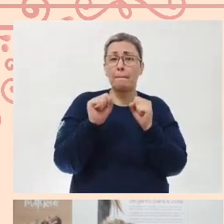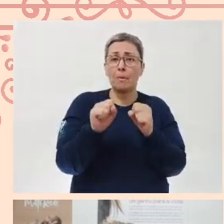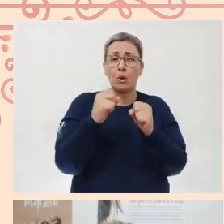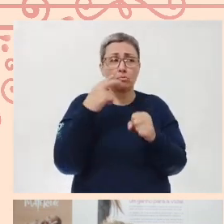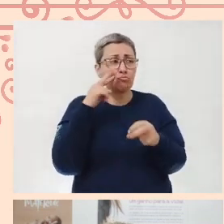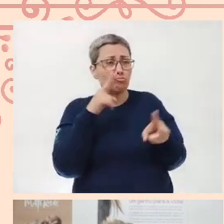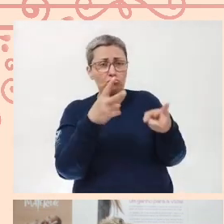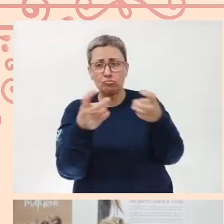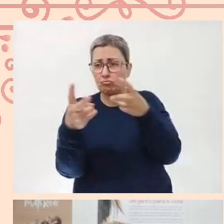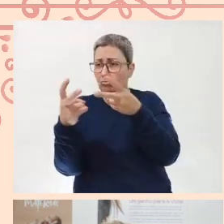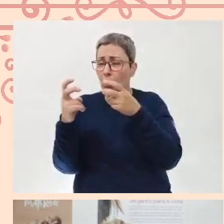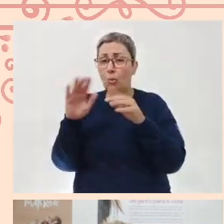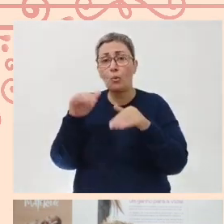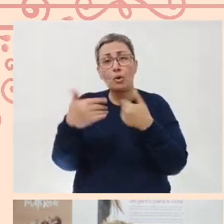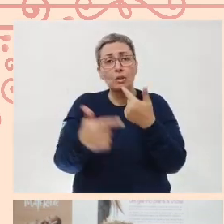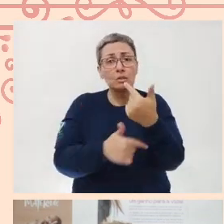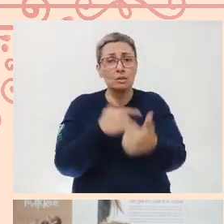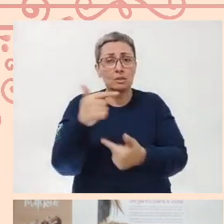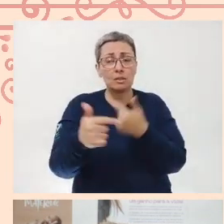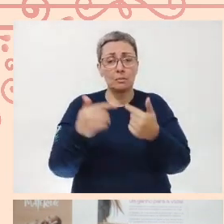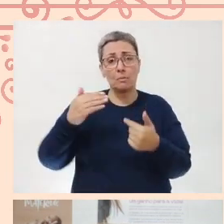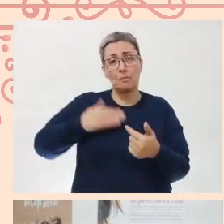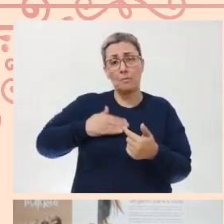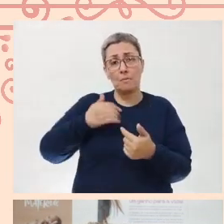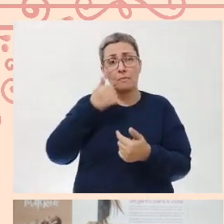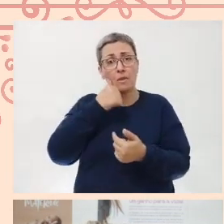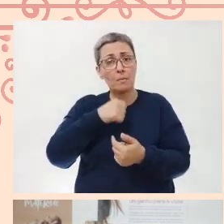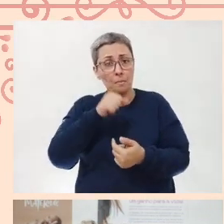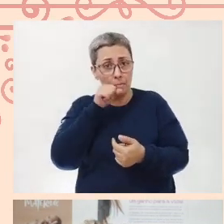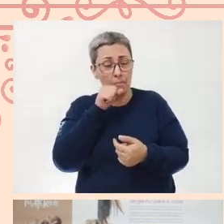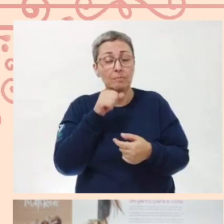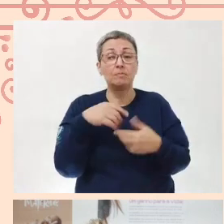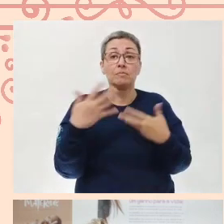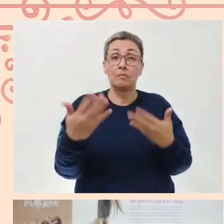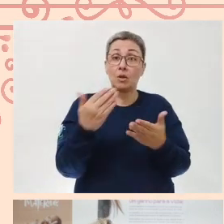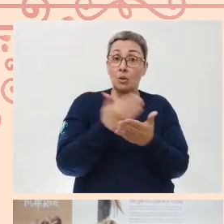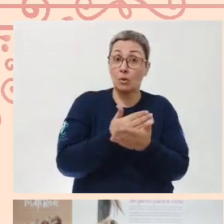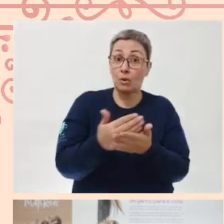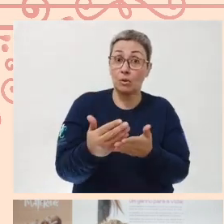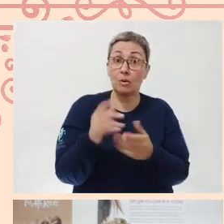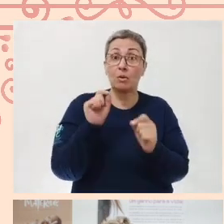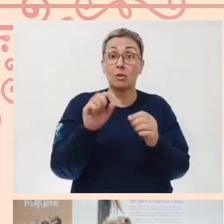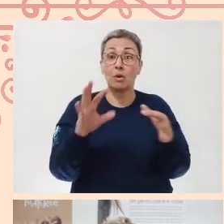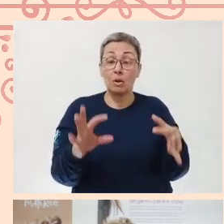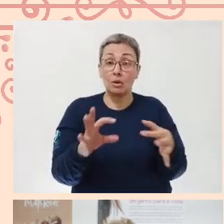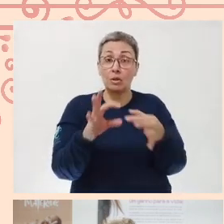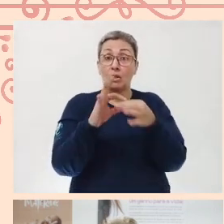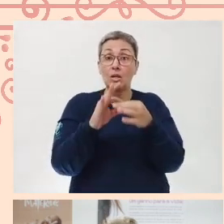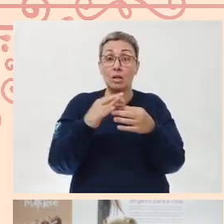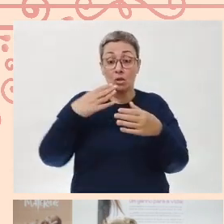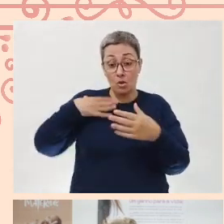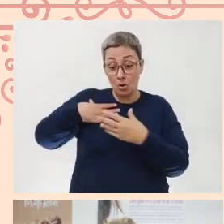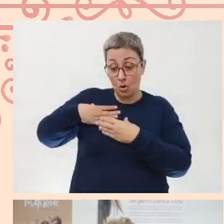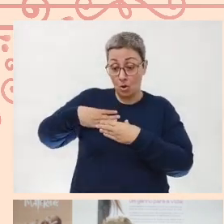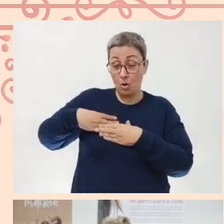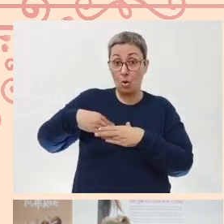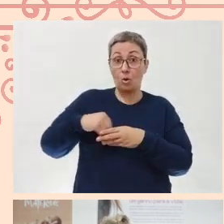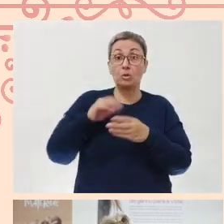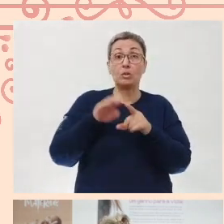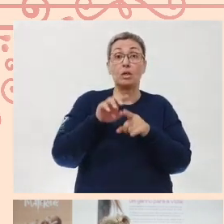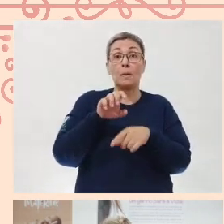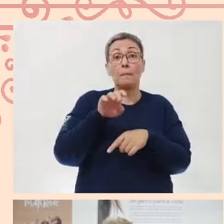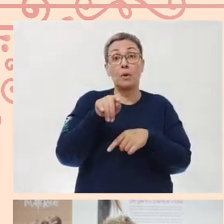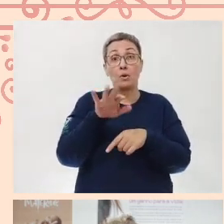podemos enxergar quando nós trabalhamos com aleitamento materno? A começar pelo elo